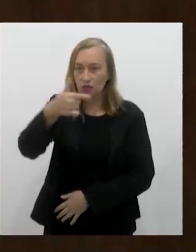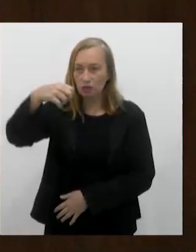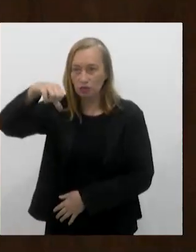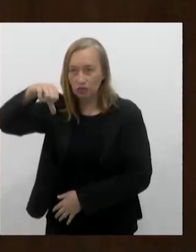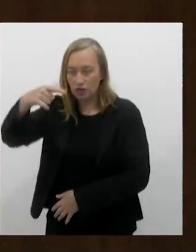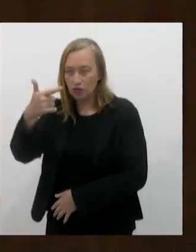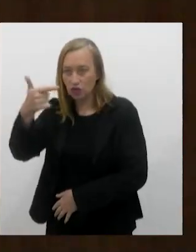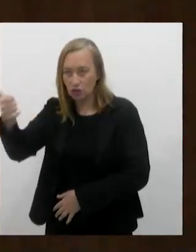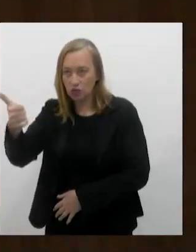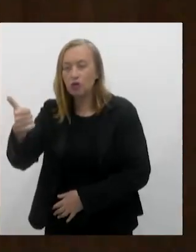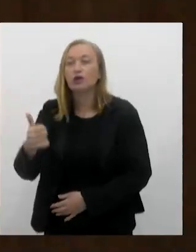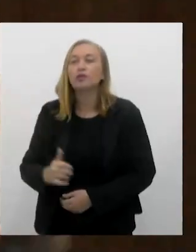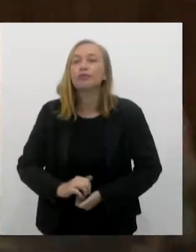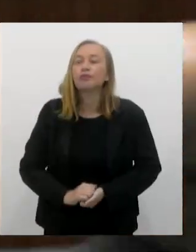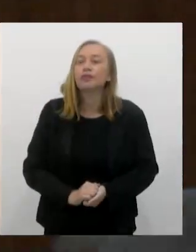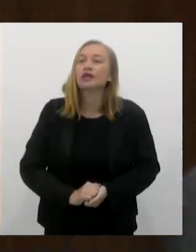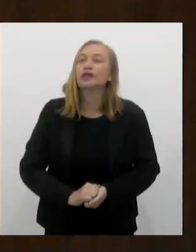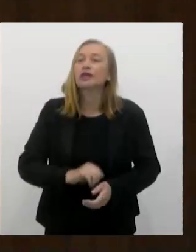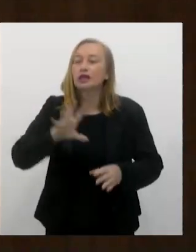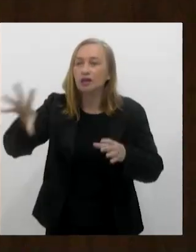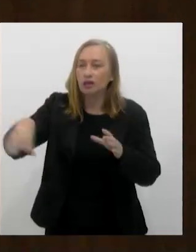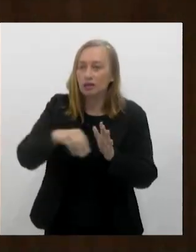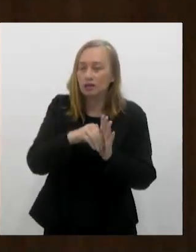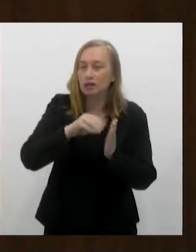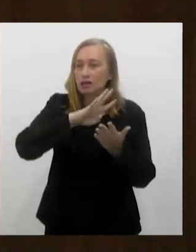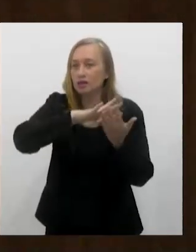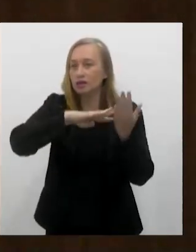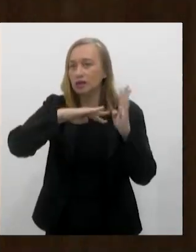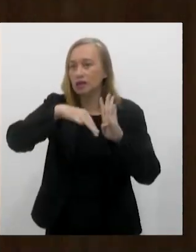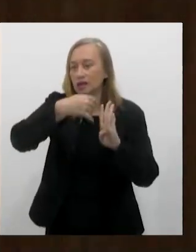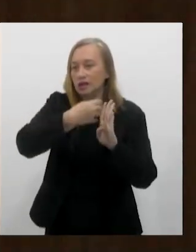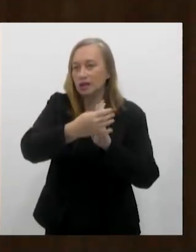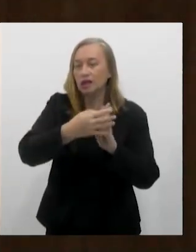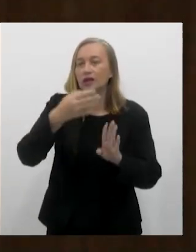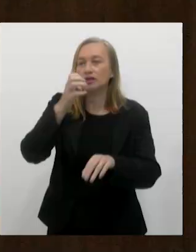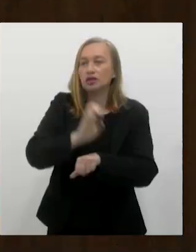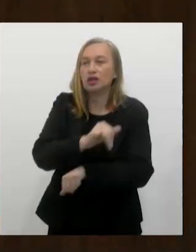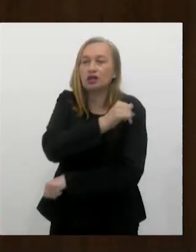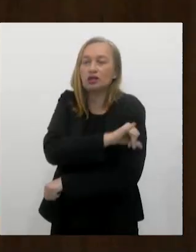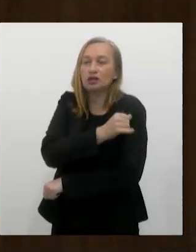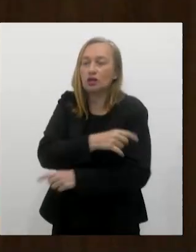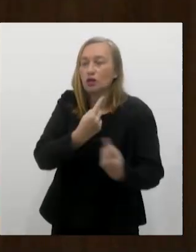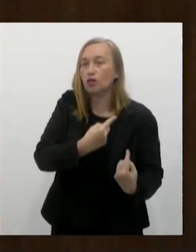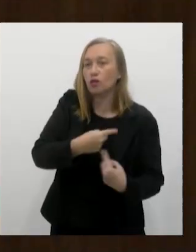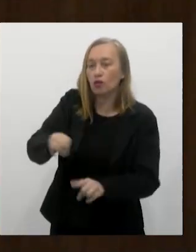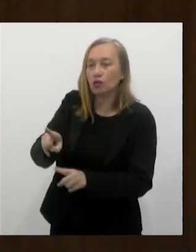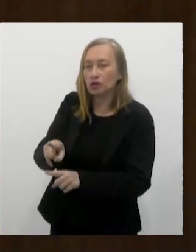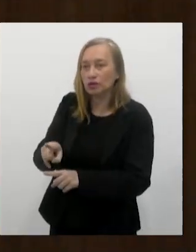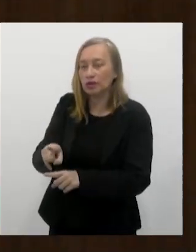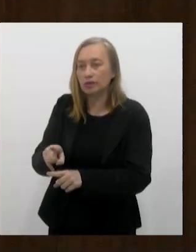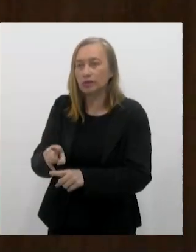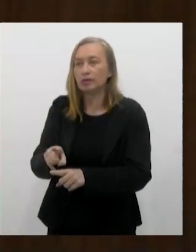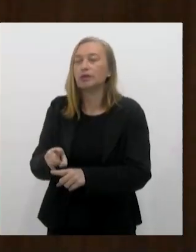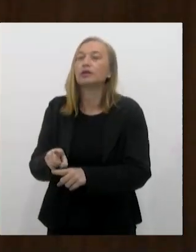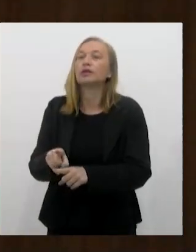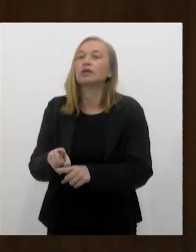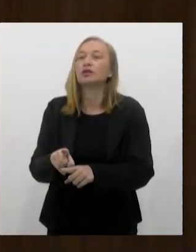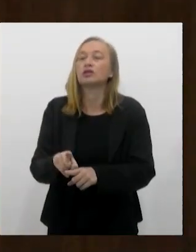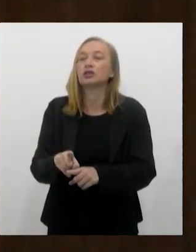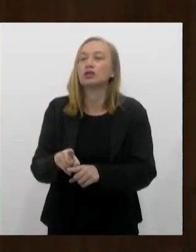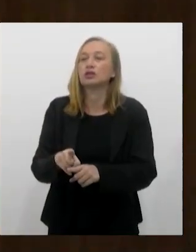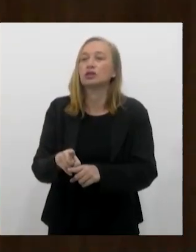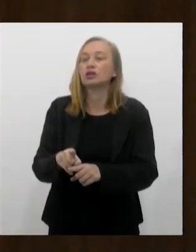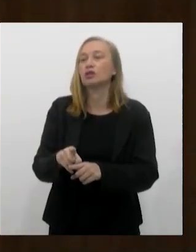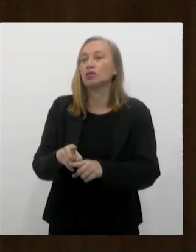Nunes, que, para instituir no calendário oficial do Estado do Rio de Janeiro o Dia de Combate ao Preconceito à Xenofobia. Eu sou filha de imigrante,